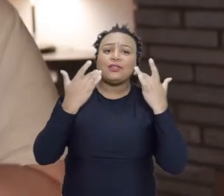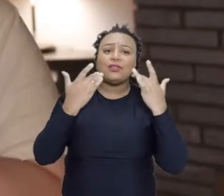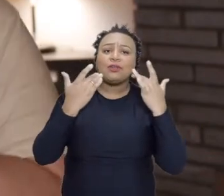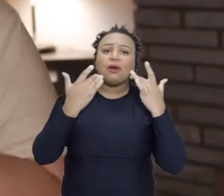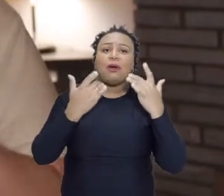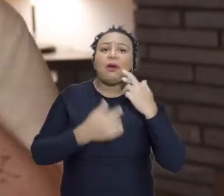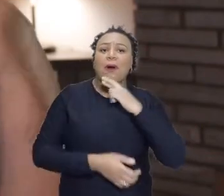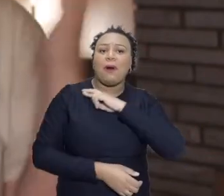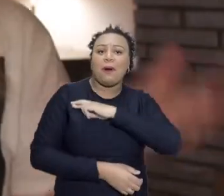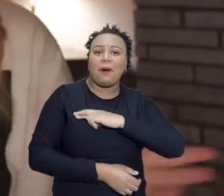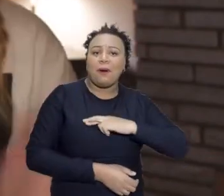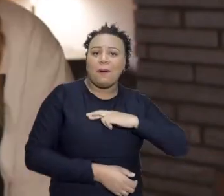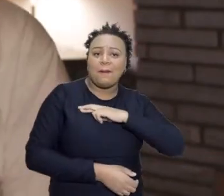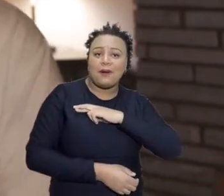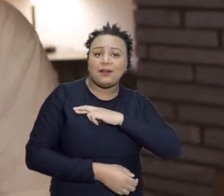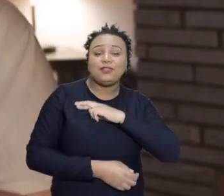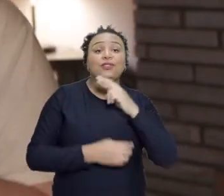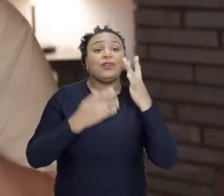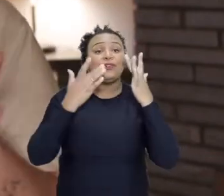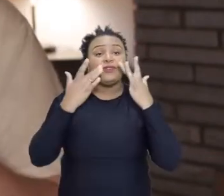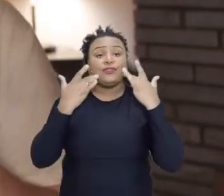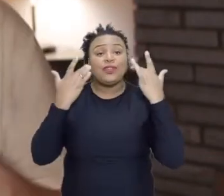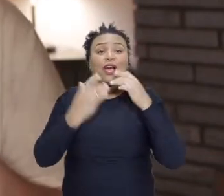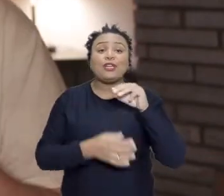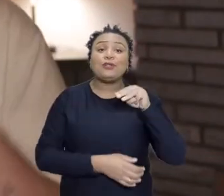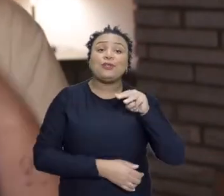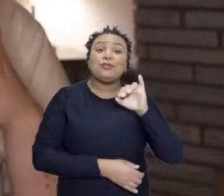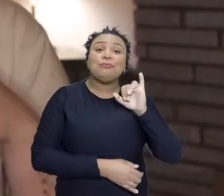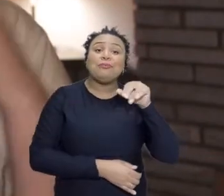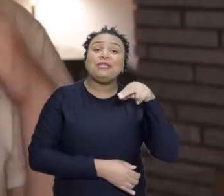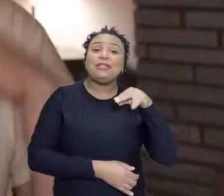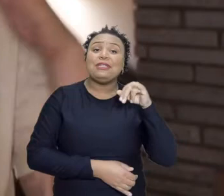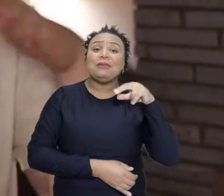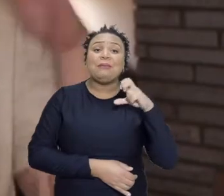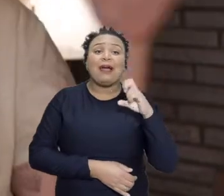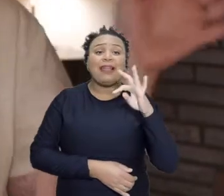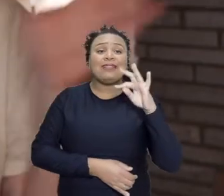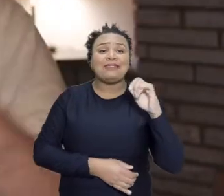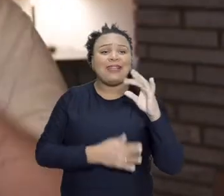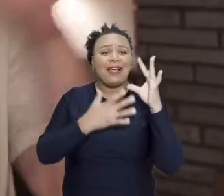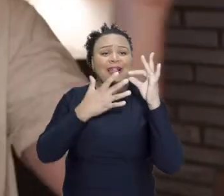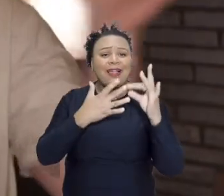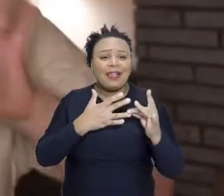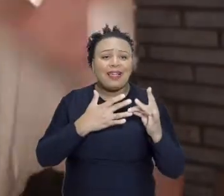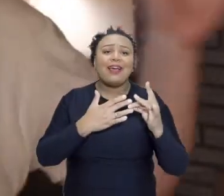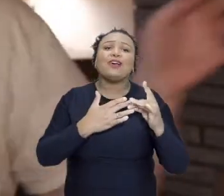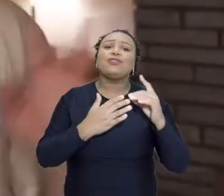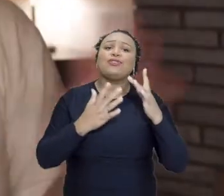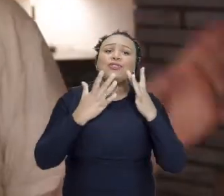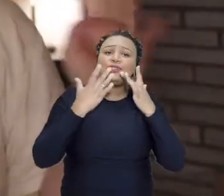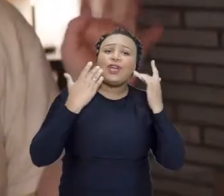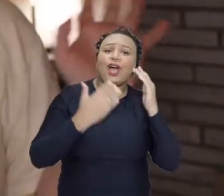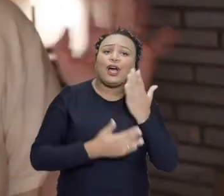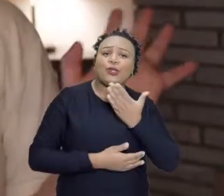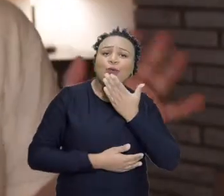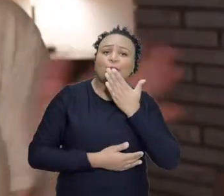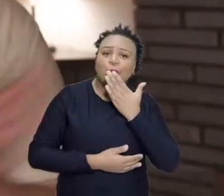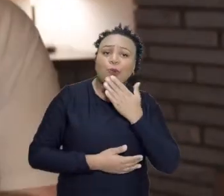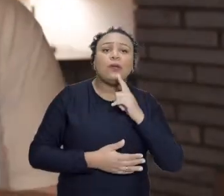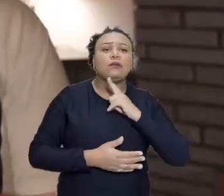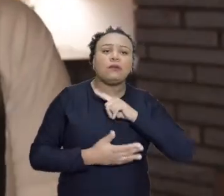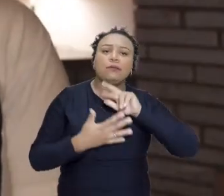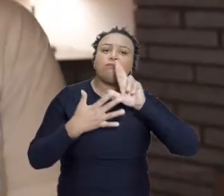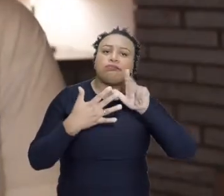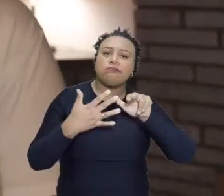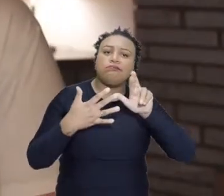romântico, o teatro minimalista, o teatro mudo. Então daí vão se surgindo várias vertentes do teatro, tá? Eu não